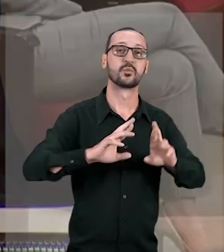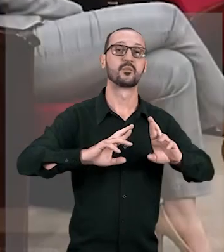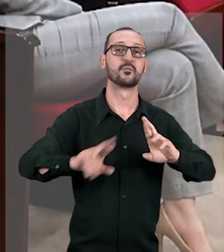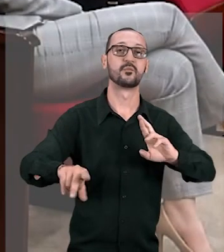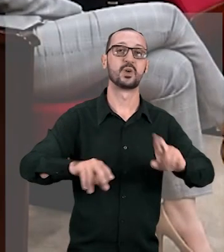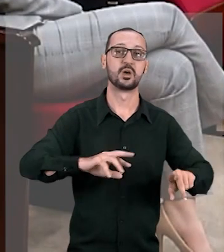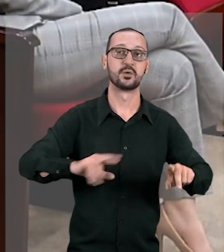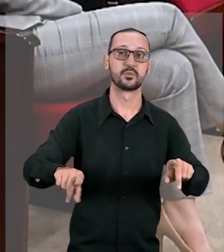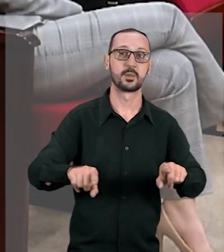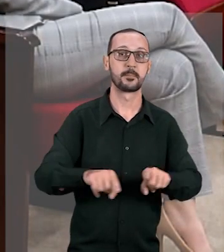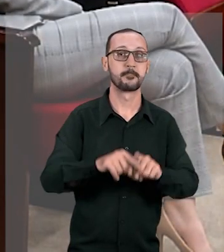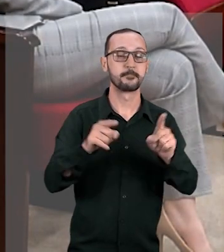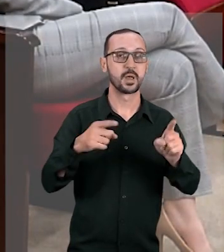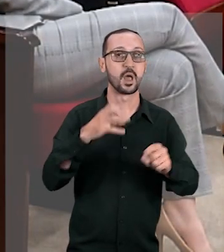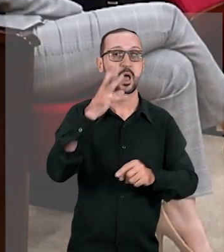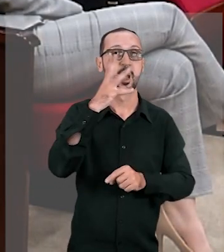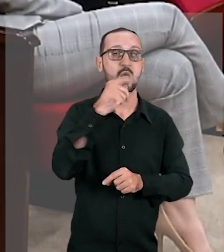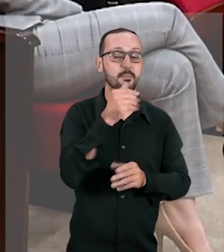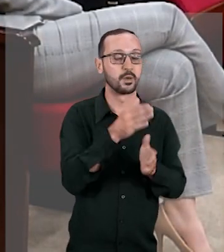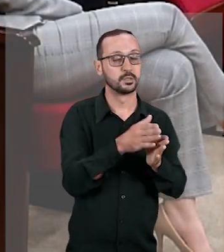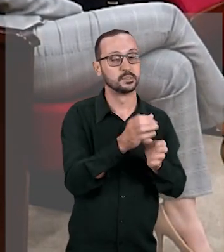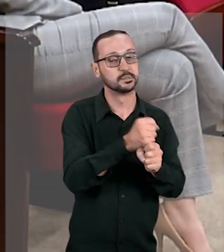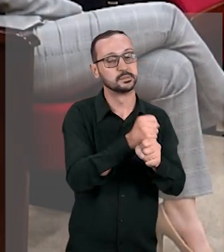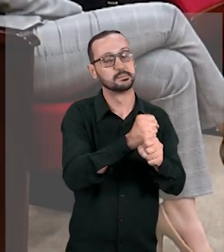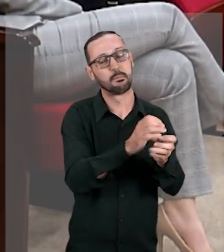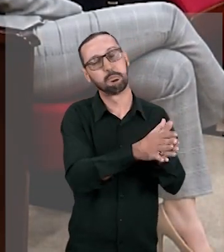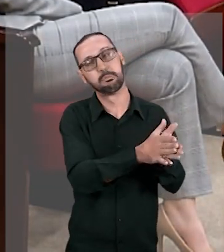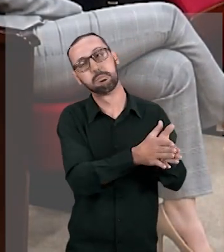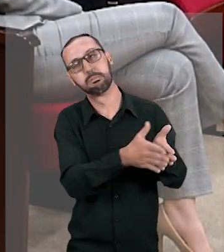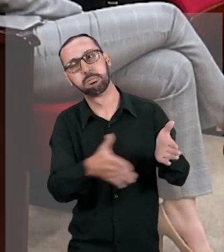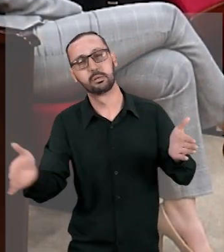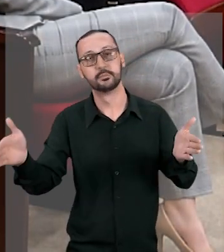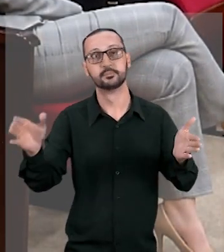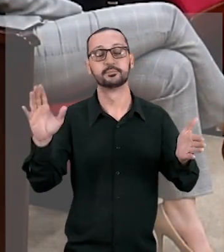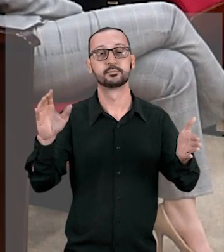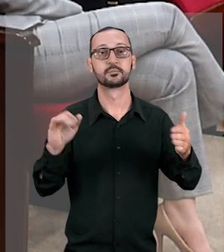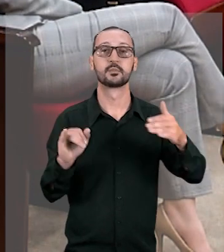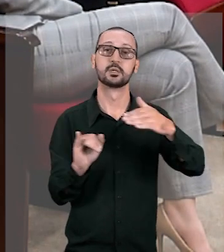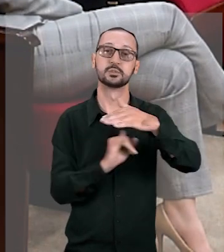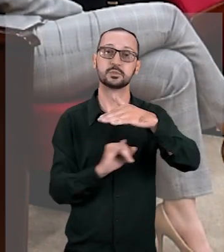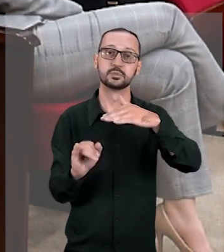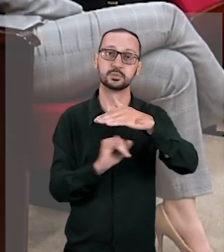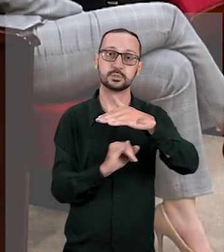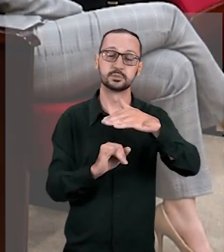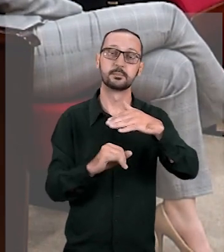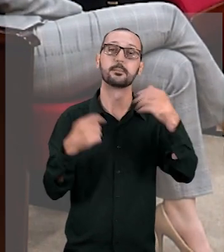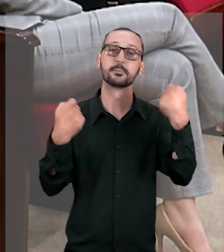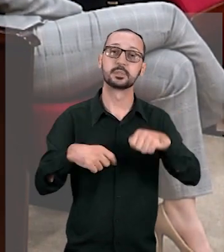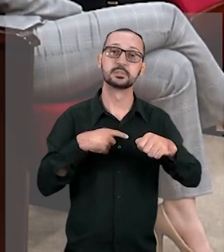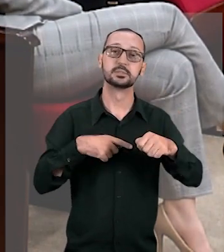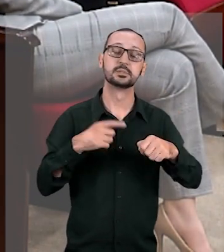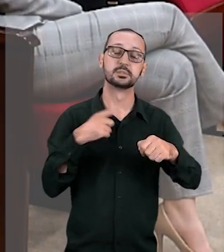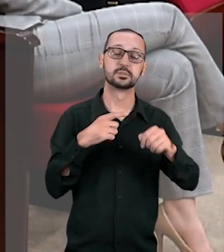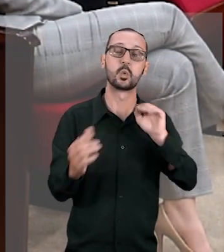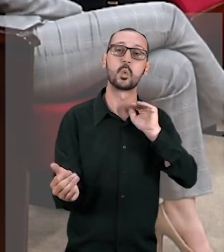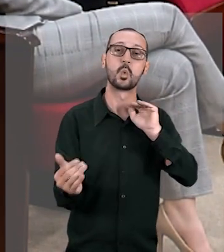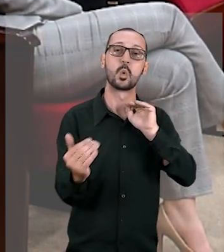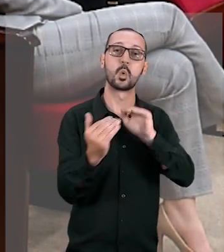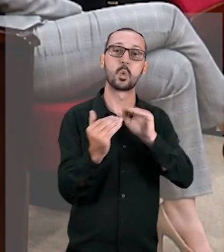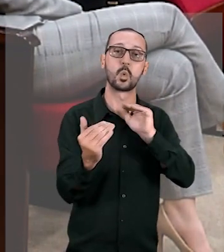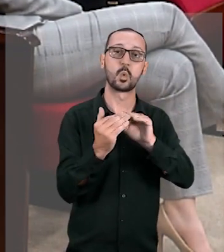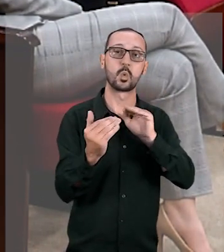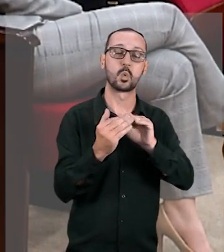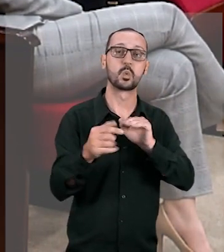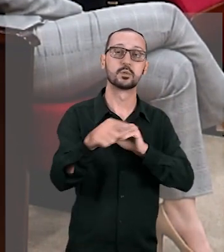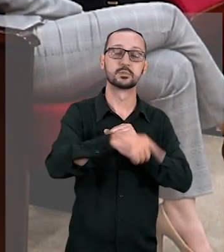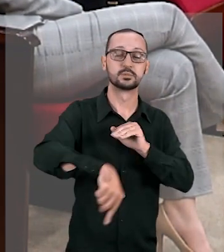diferente, mas leva uma geração. E as instituições têm que ser capazes de corresponder